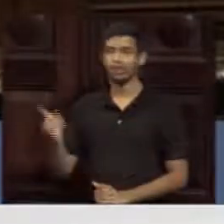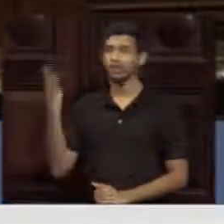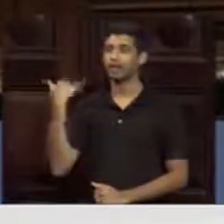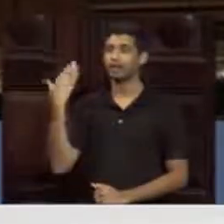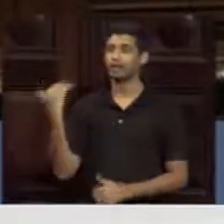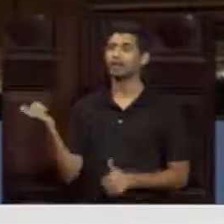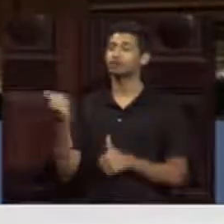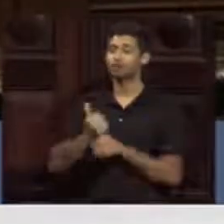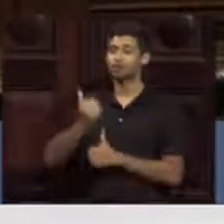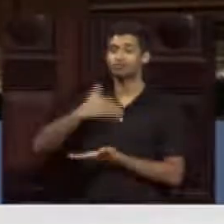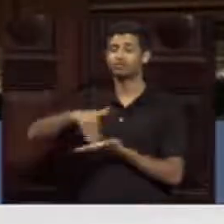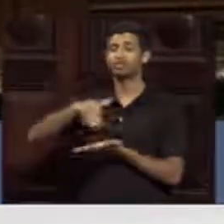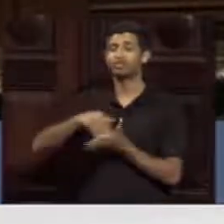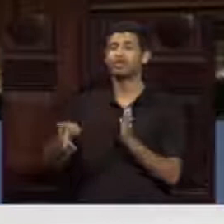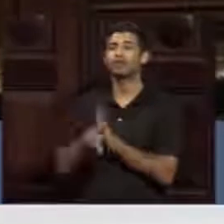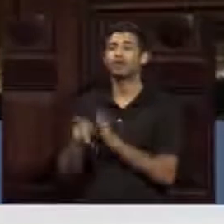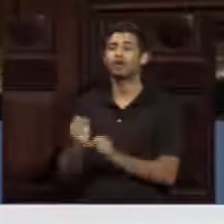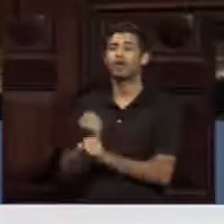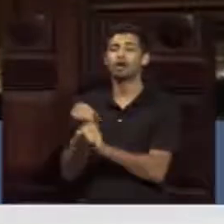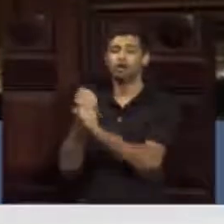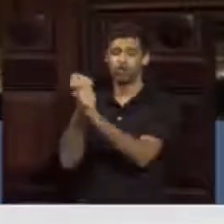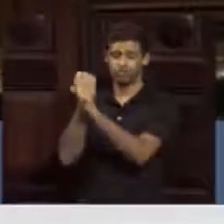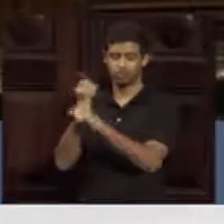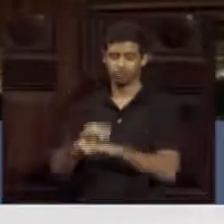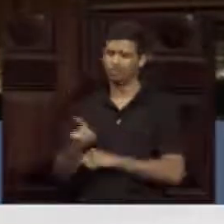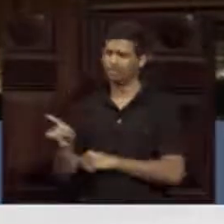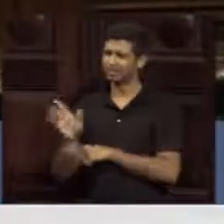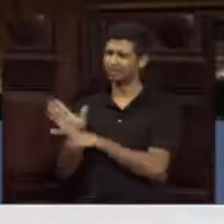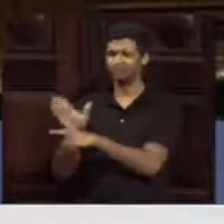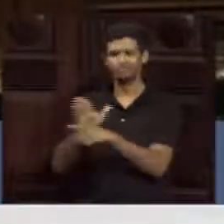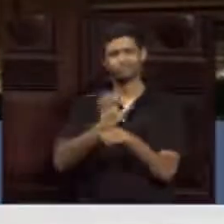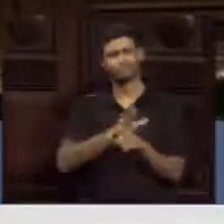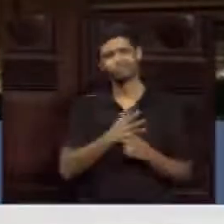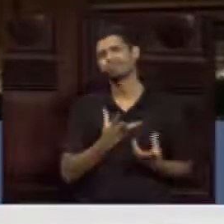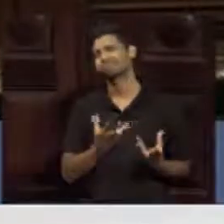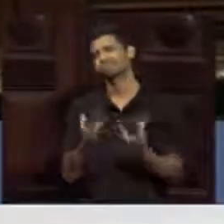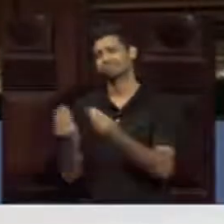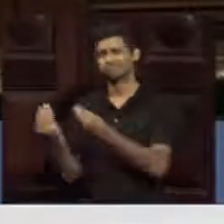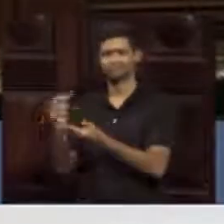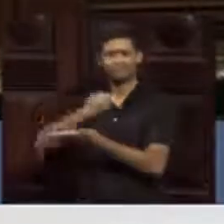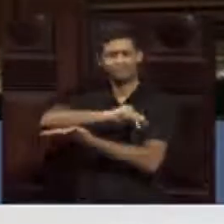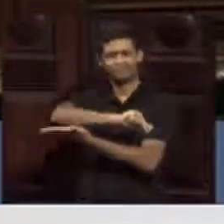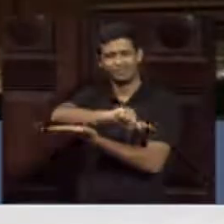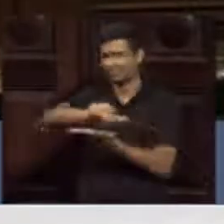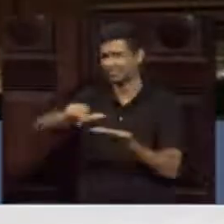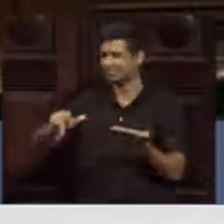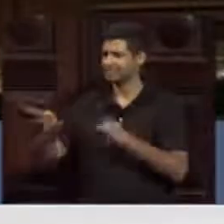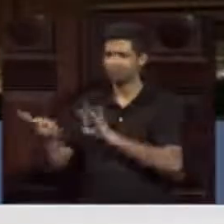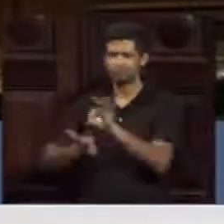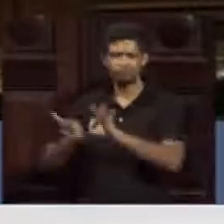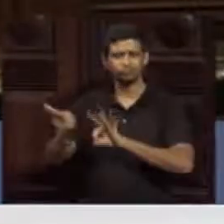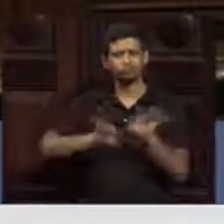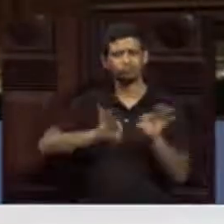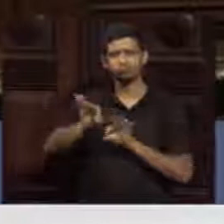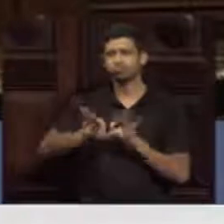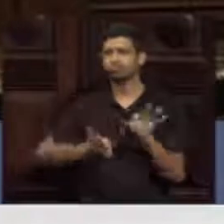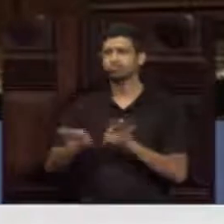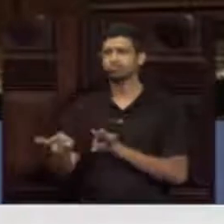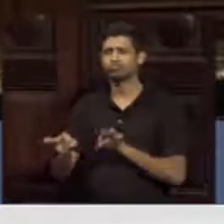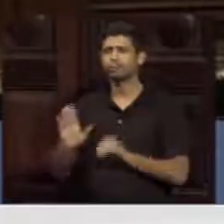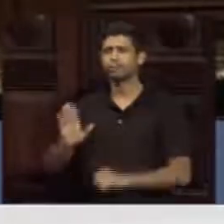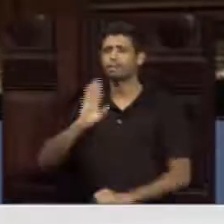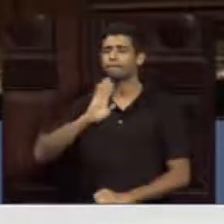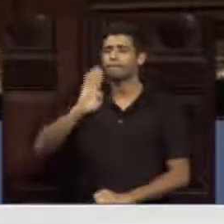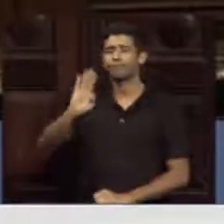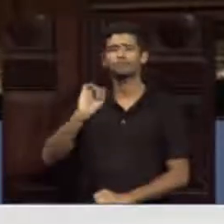de obras e ajudou muito em diversos projetos,